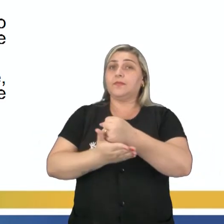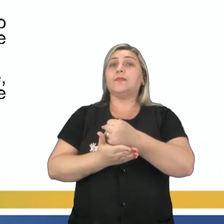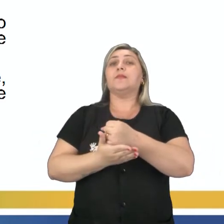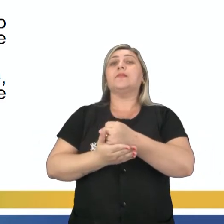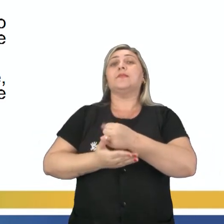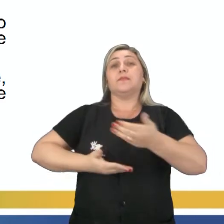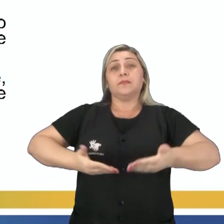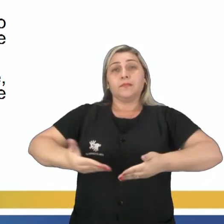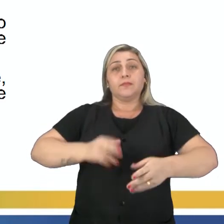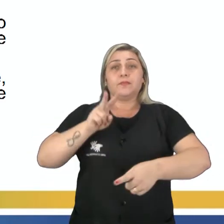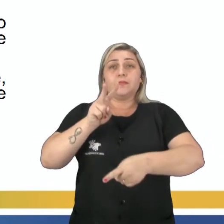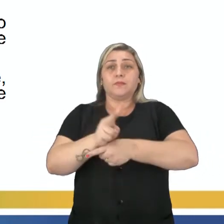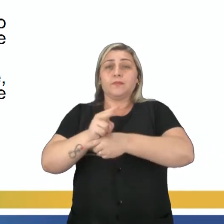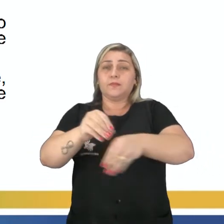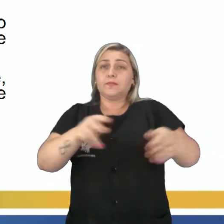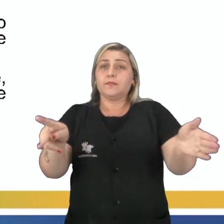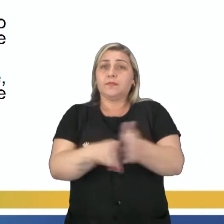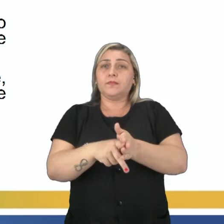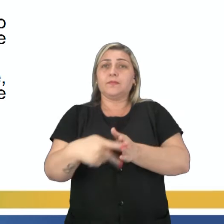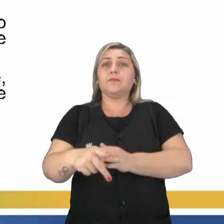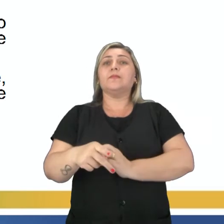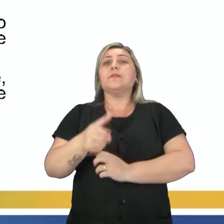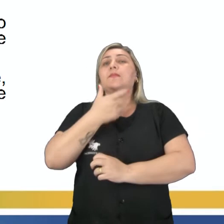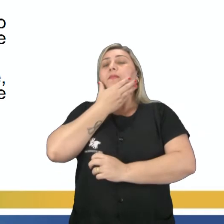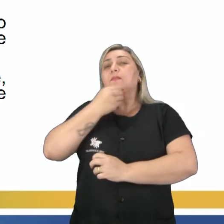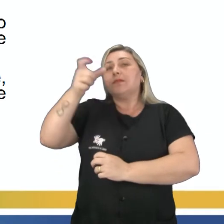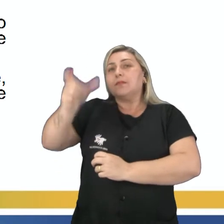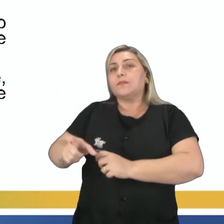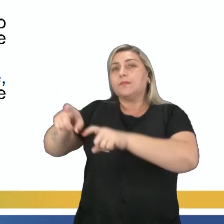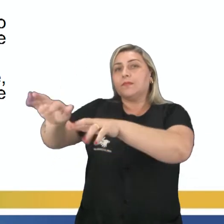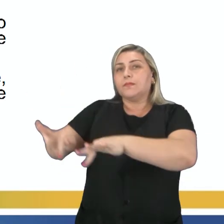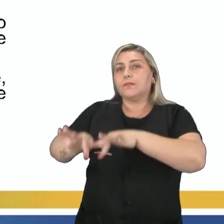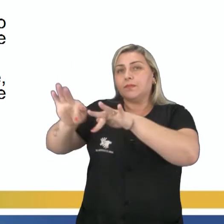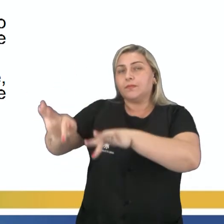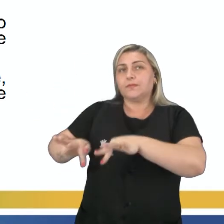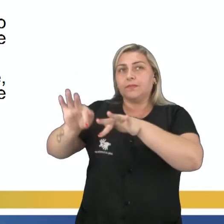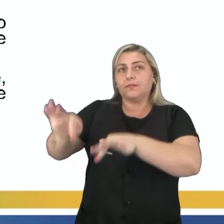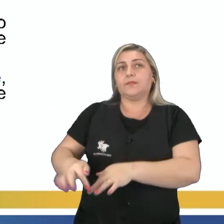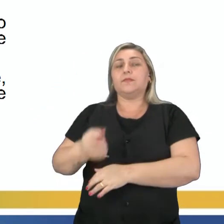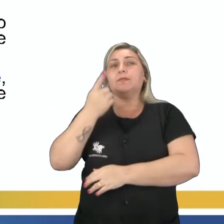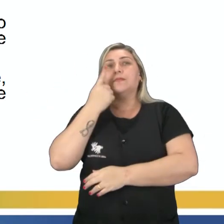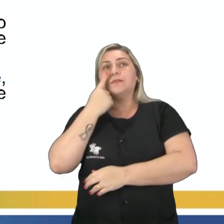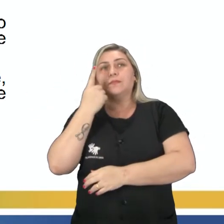servos cuidavam das terras pertencentes a ele, certo? Ou seja,